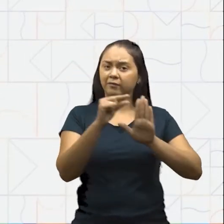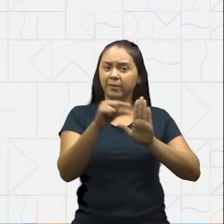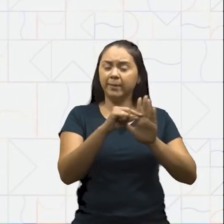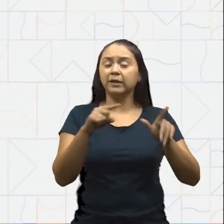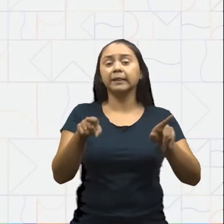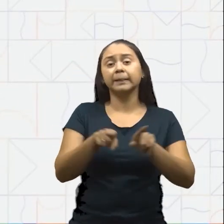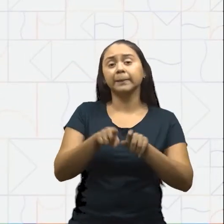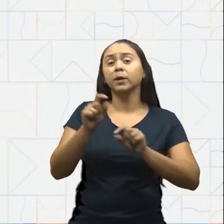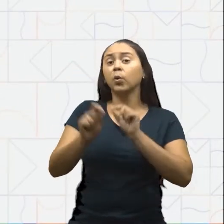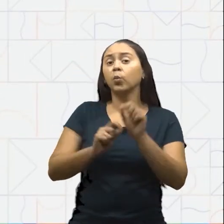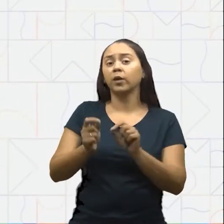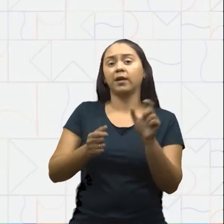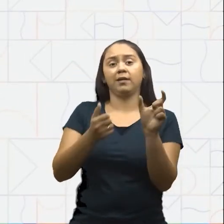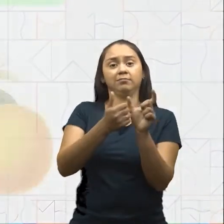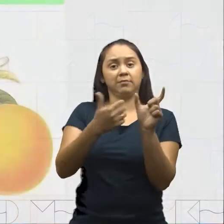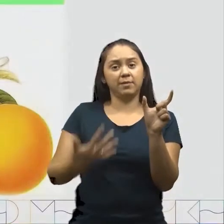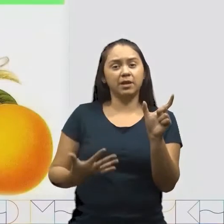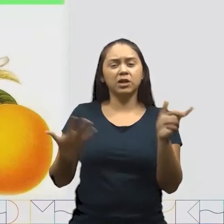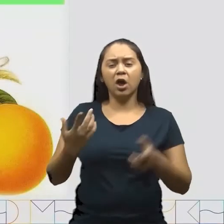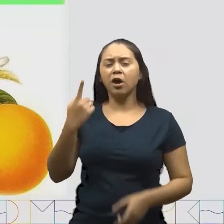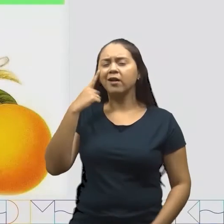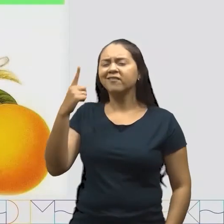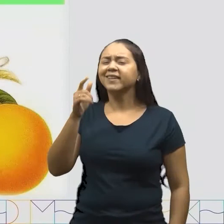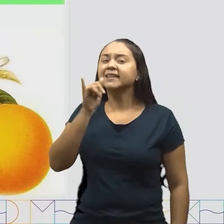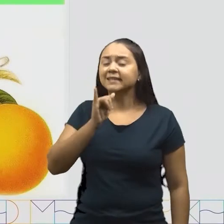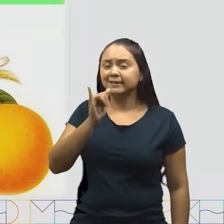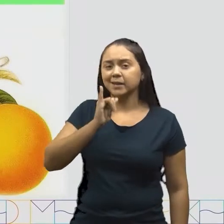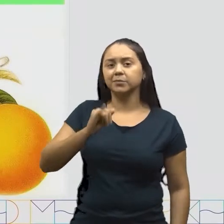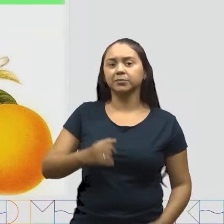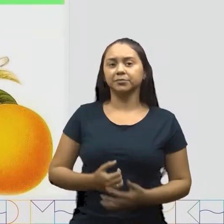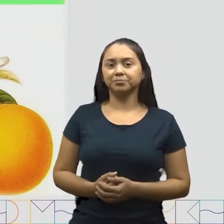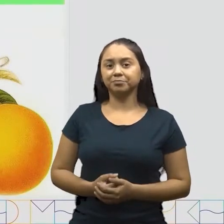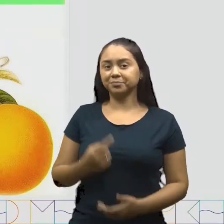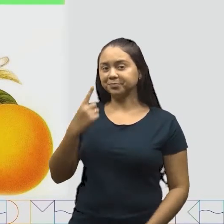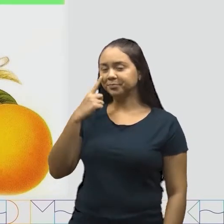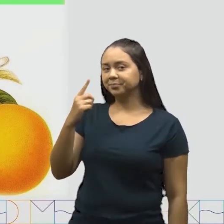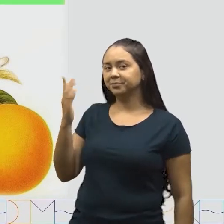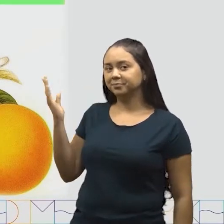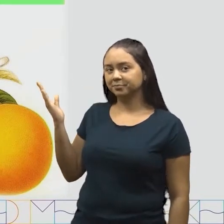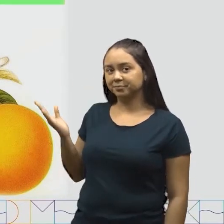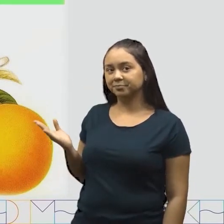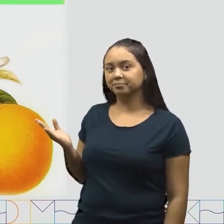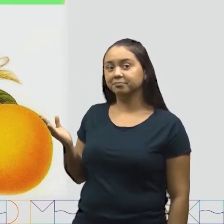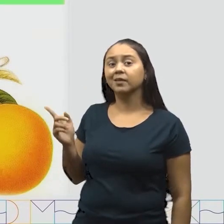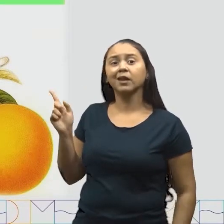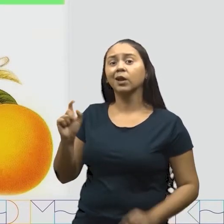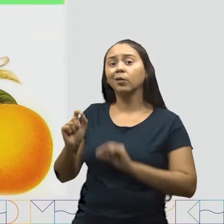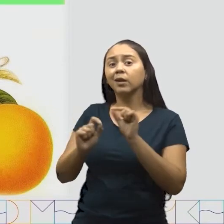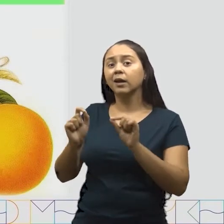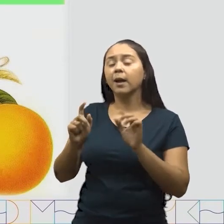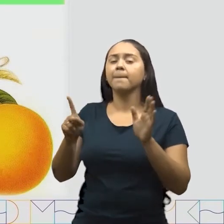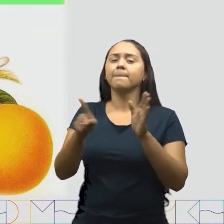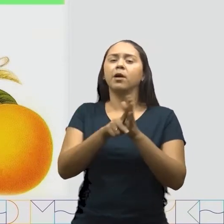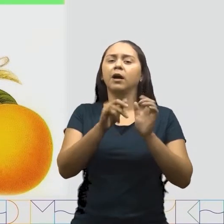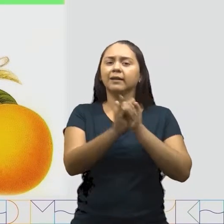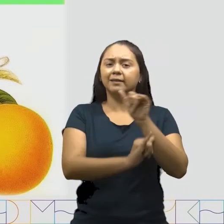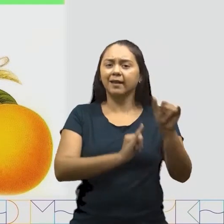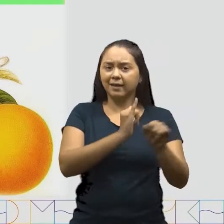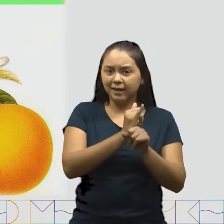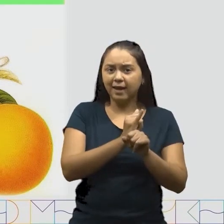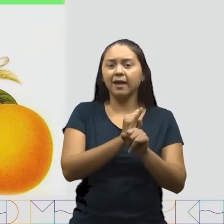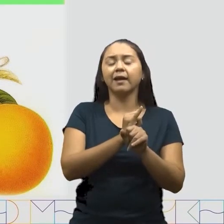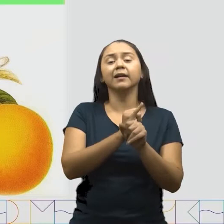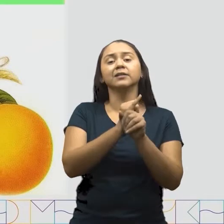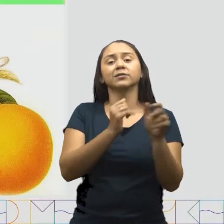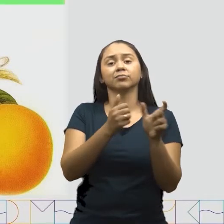enciclopédia, vamos ver um exemplo na prática? Esse é um exemplo retirado da Wikipédia, que é uma das